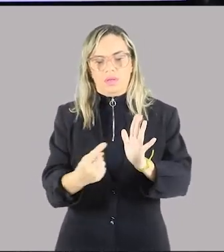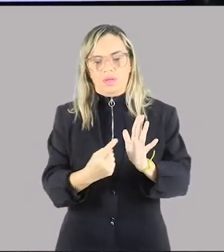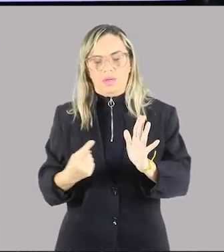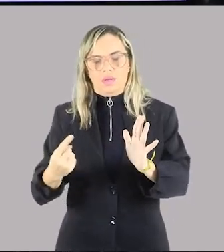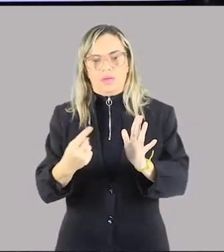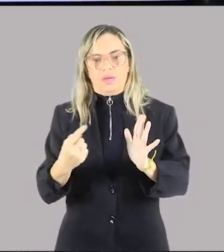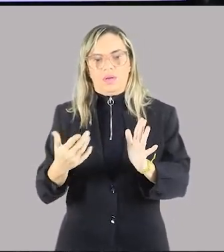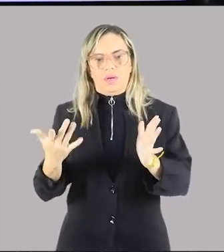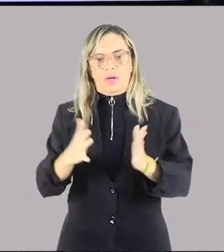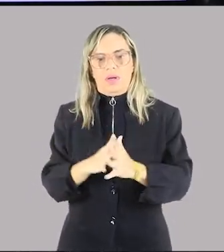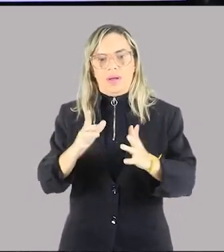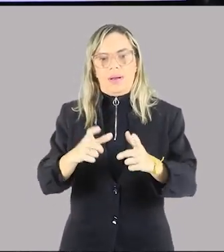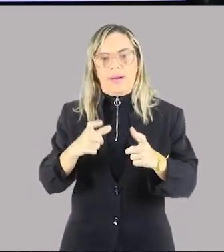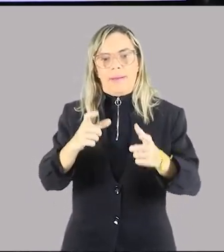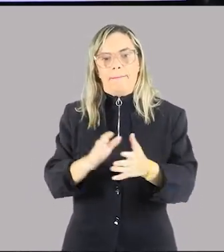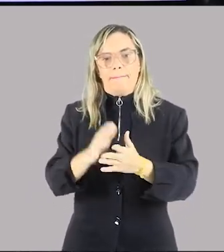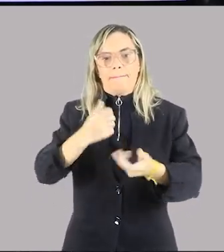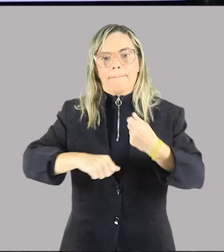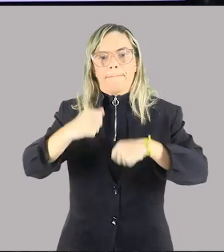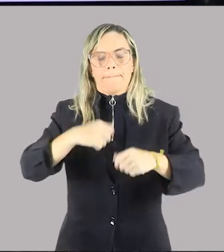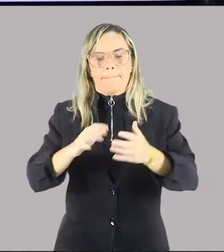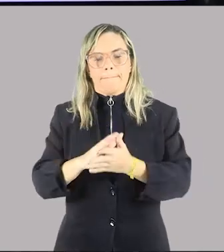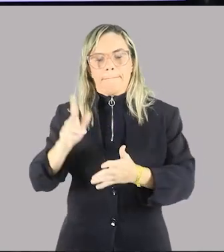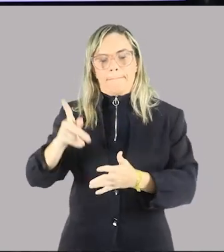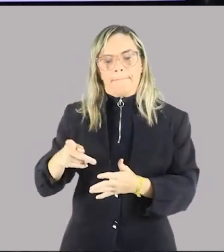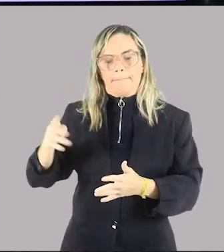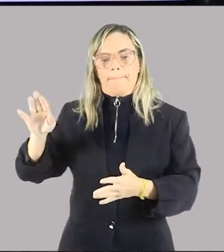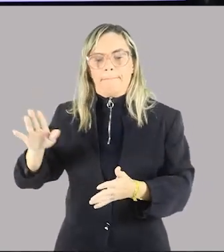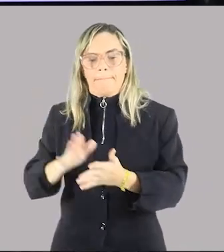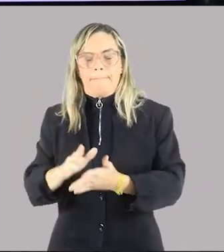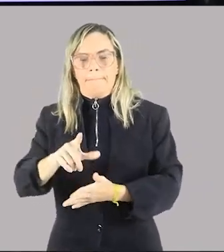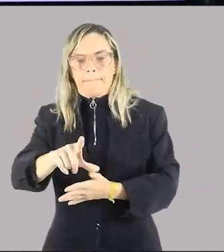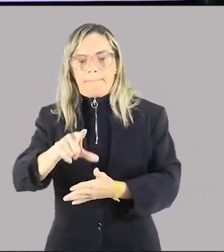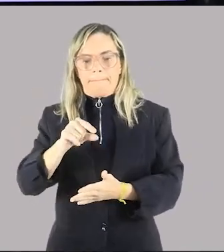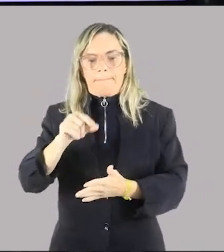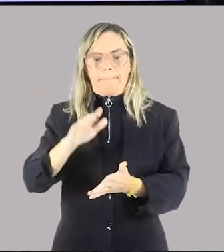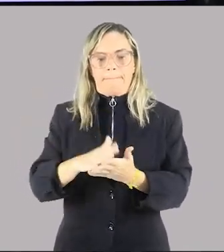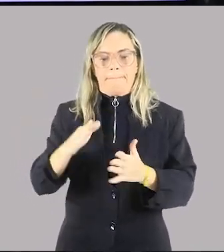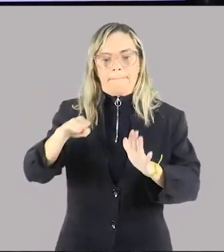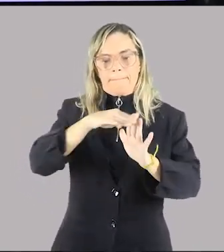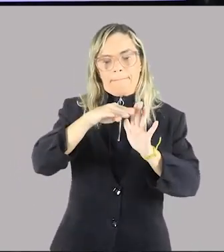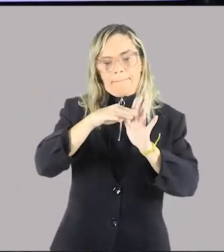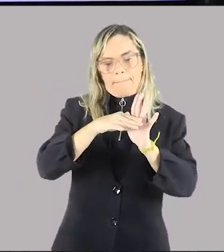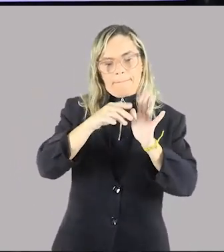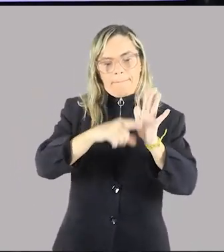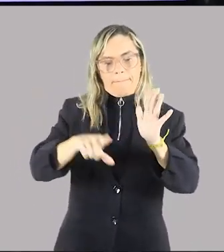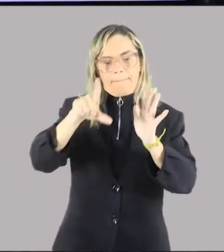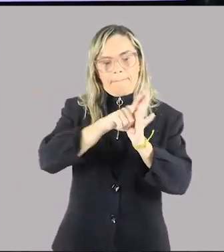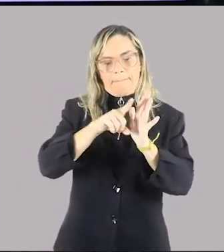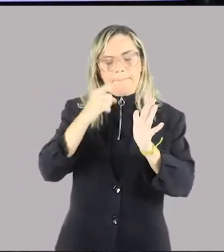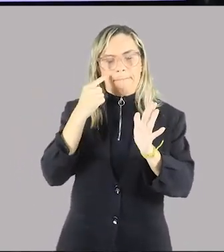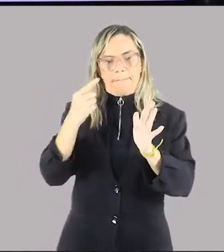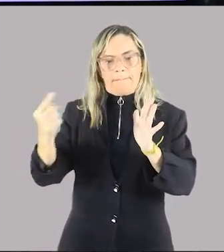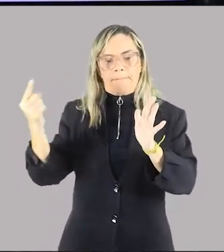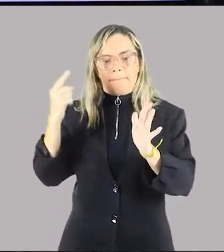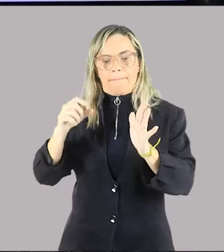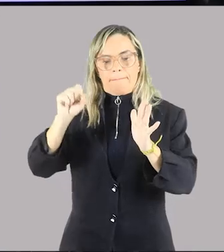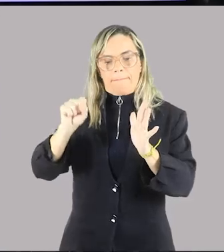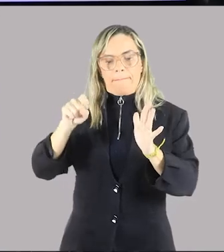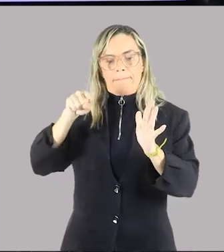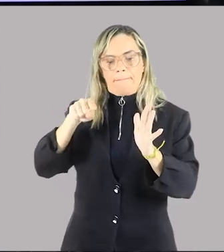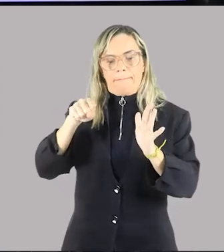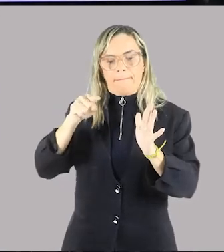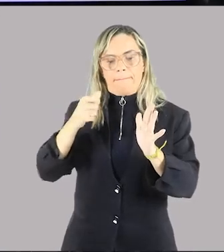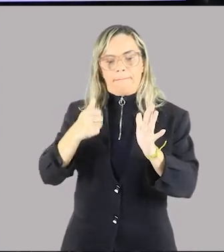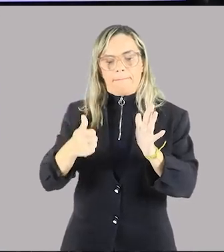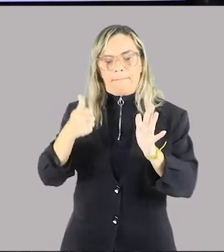uma das entidades da administração pública. A União escolheu o regime estabelecido pela Lei 8.112 de